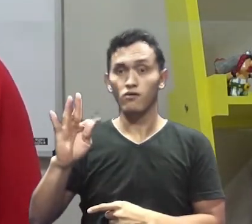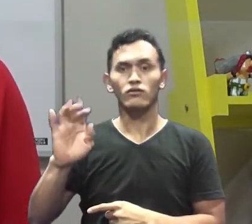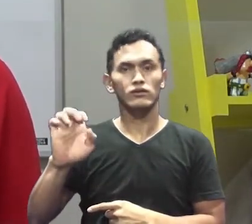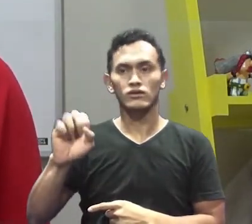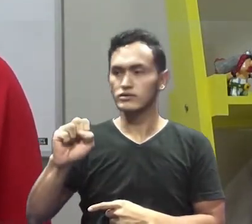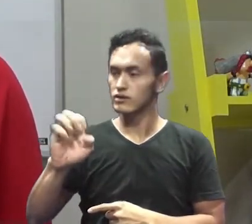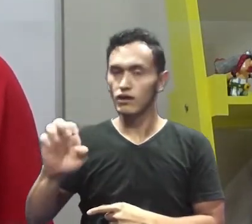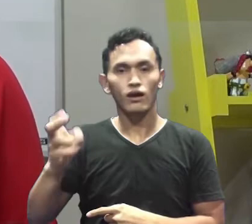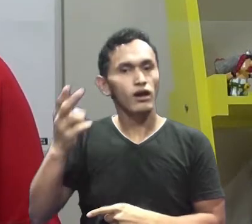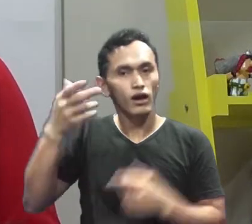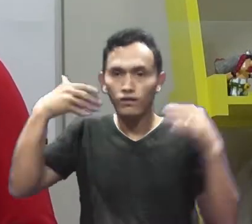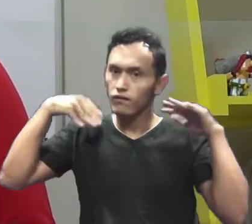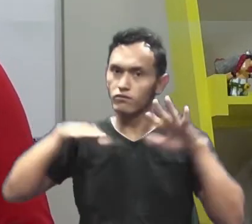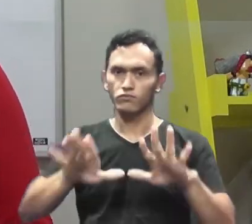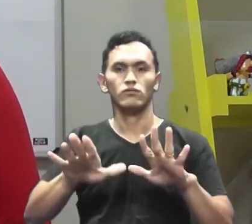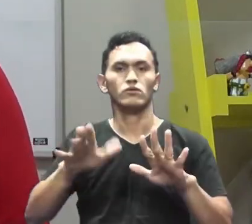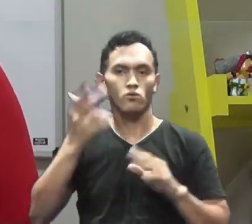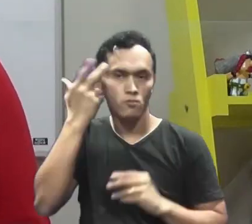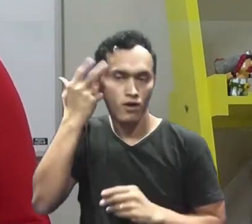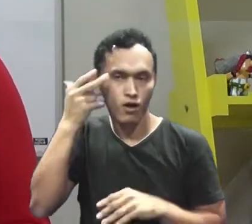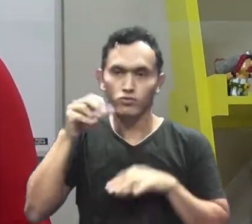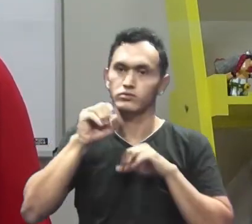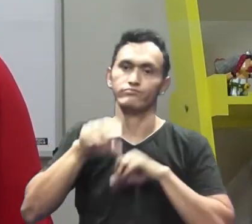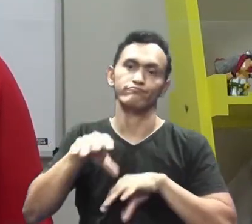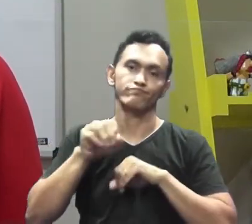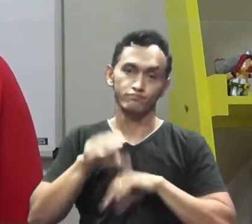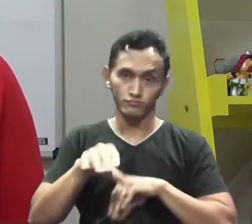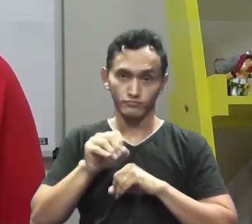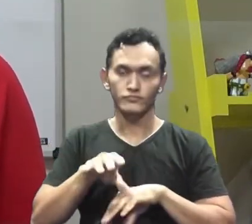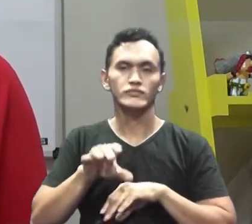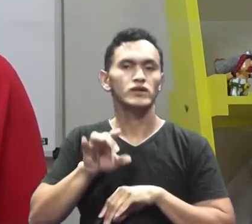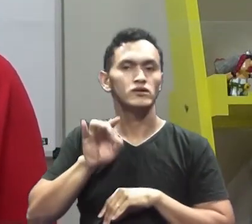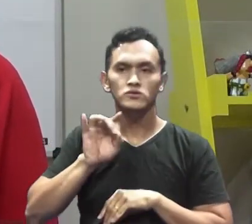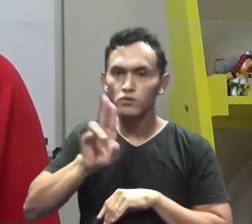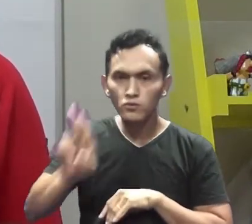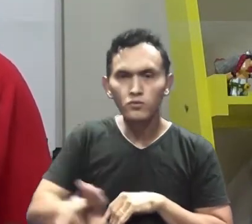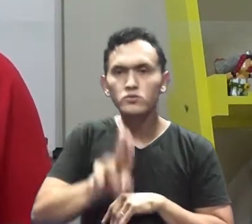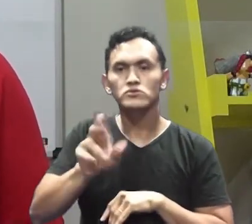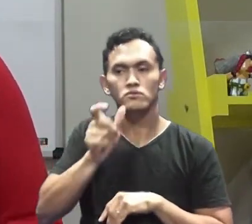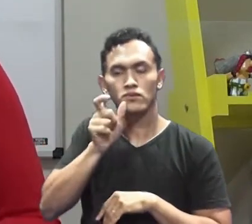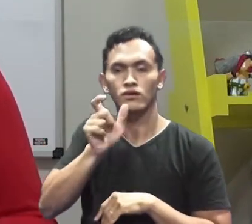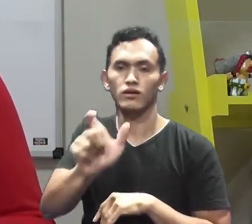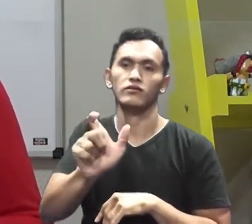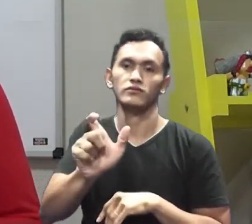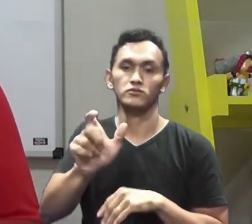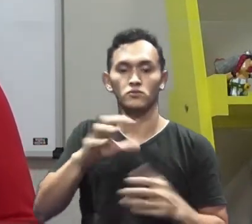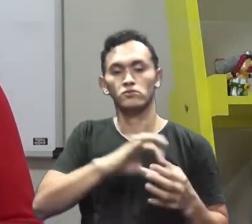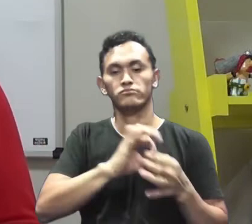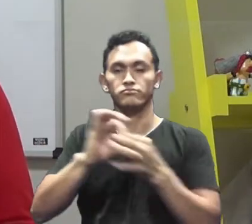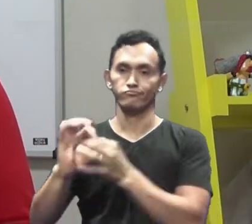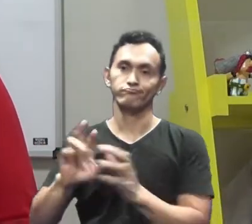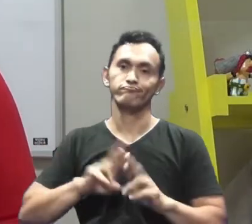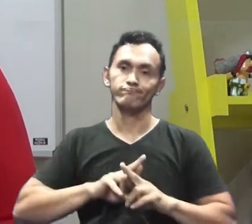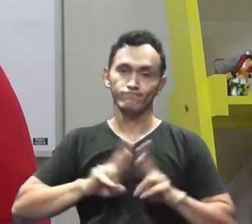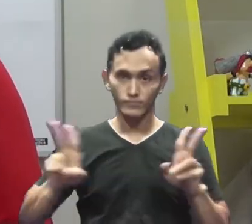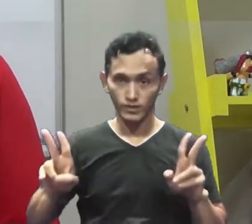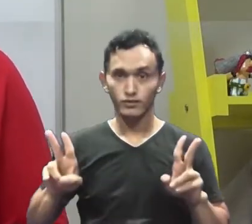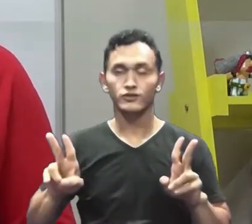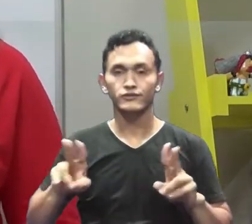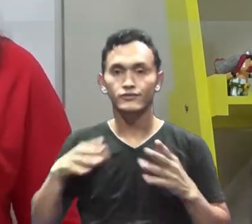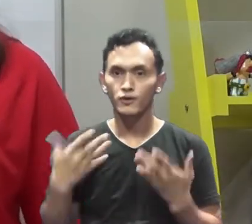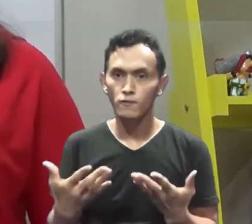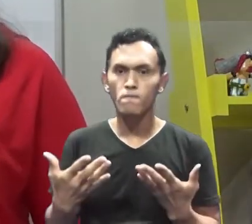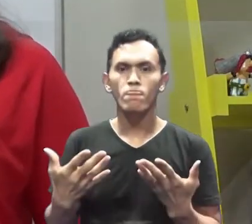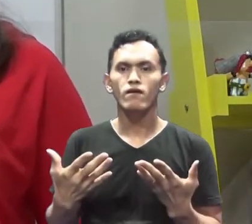temos hipóteses sobre aprendizagem. Então é só um uso de uma palavra em um contexto diferente. Aqui